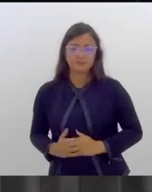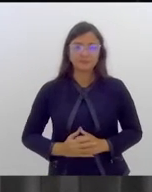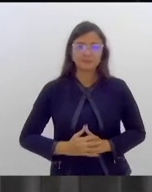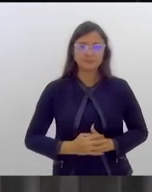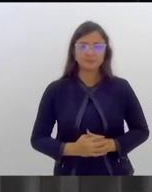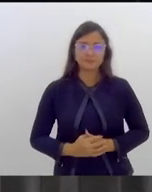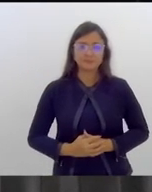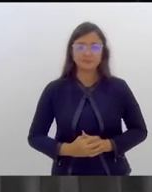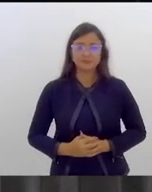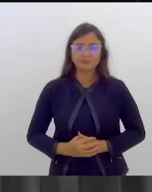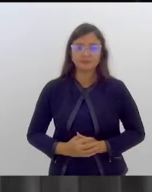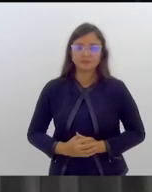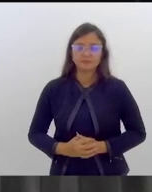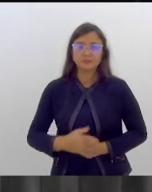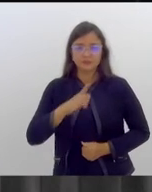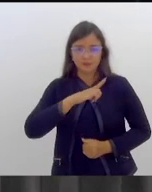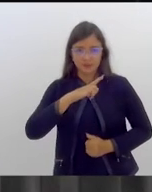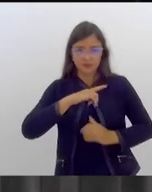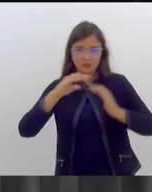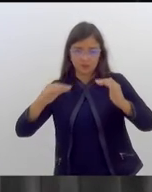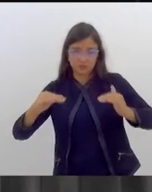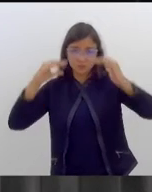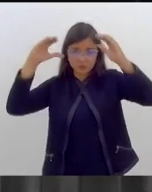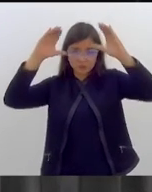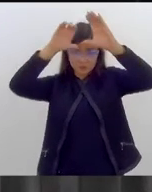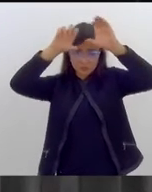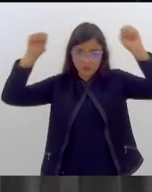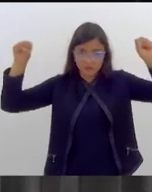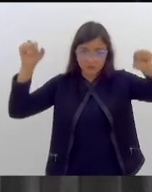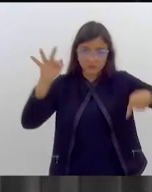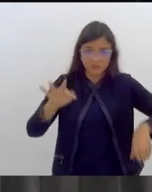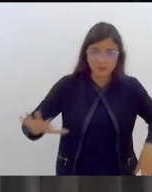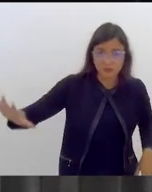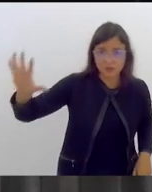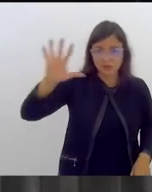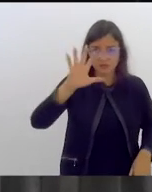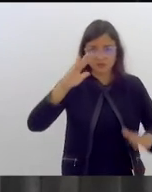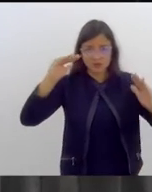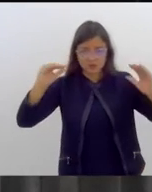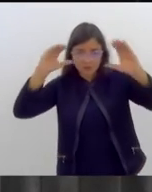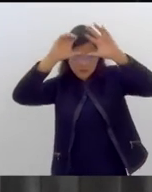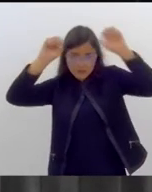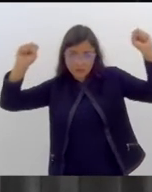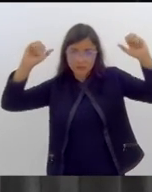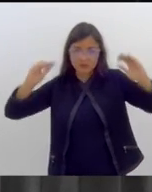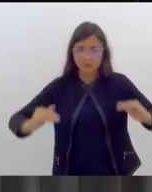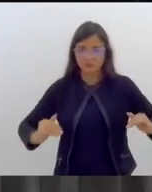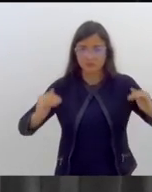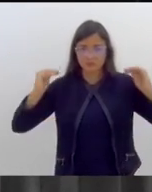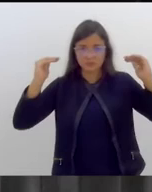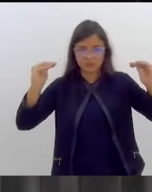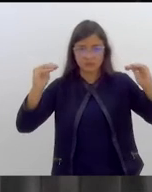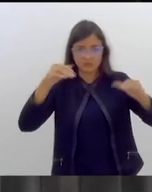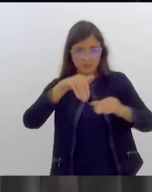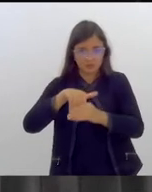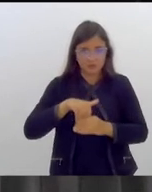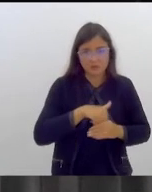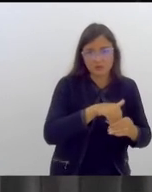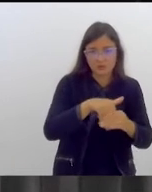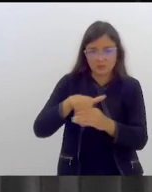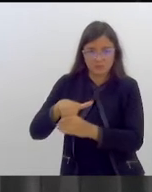eu Supremo Tribunal Federal Tribunal Superior eleitoral